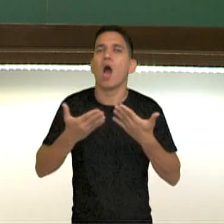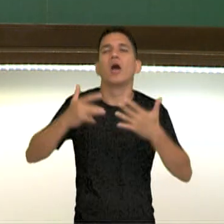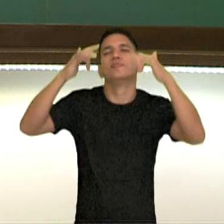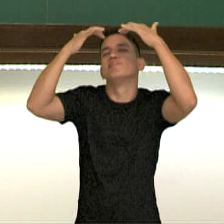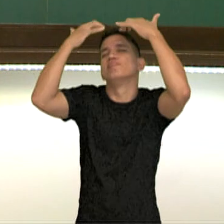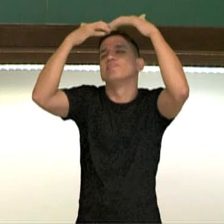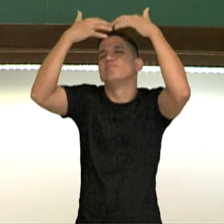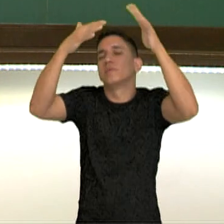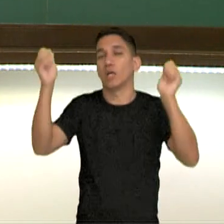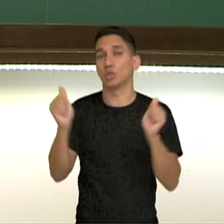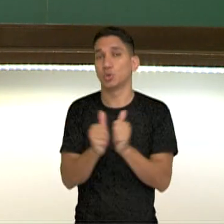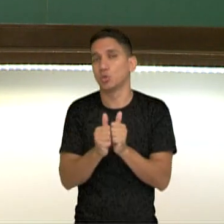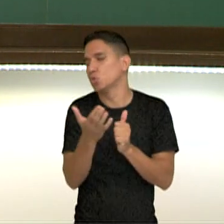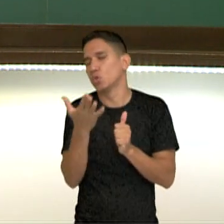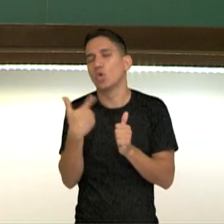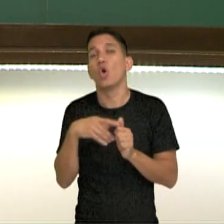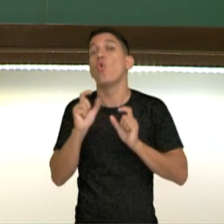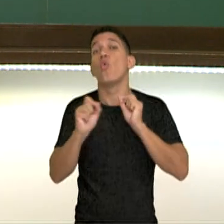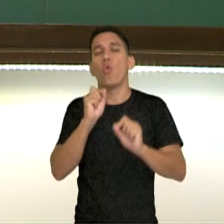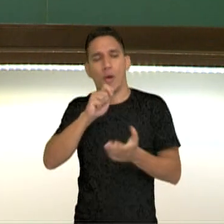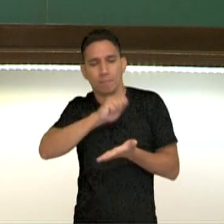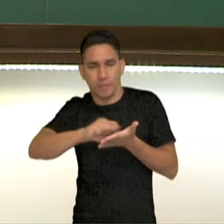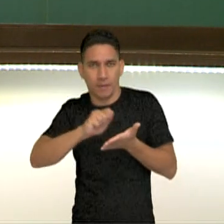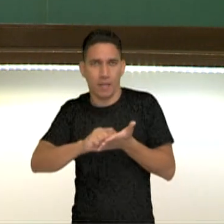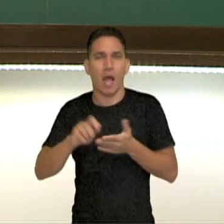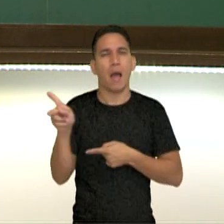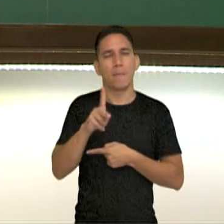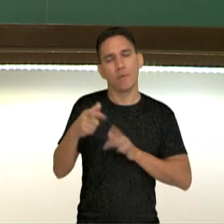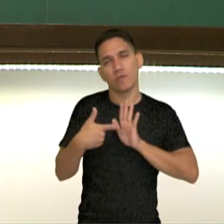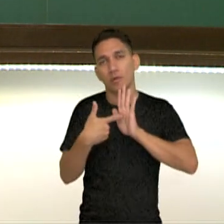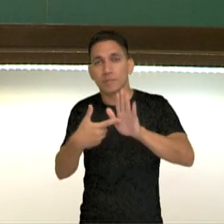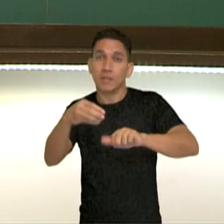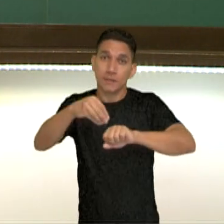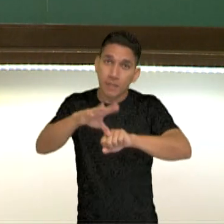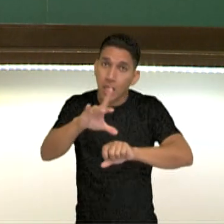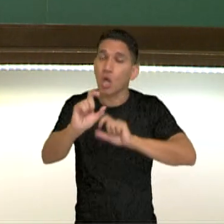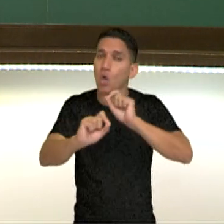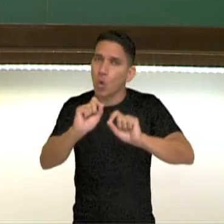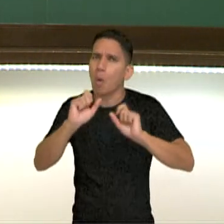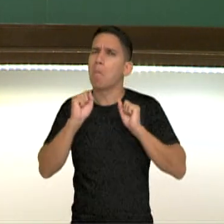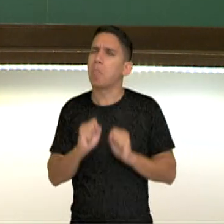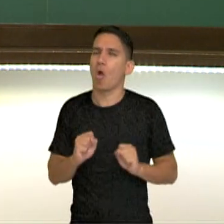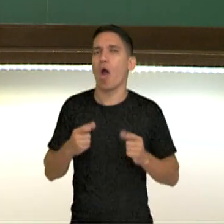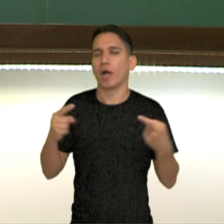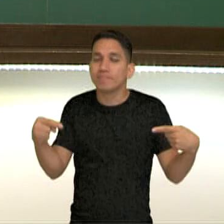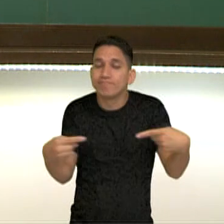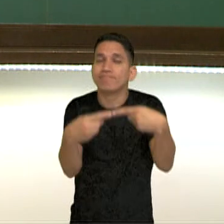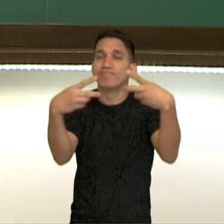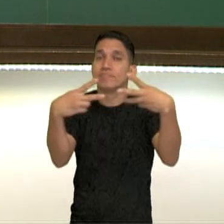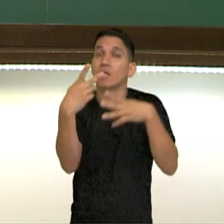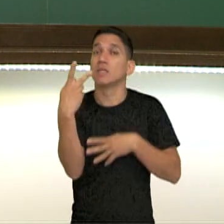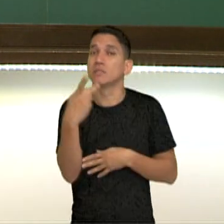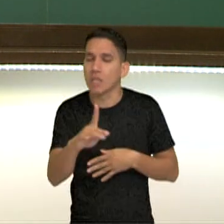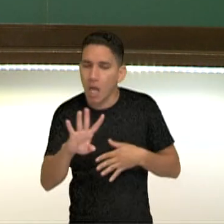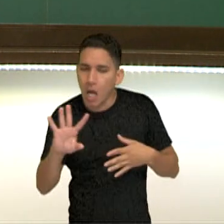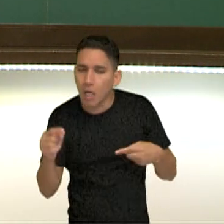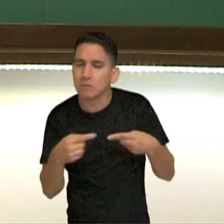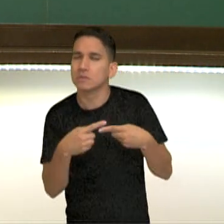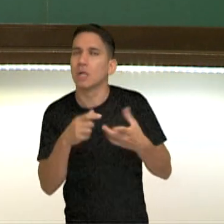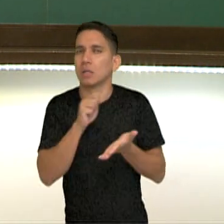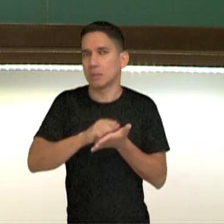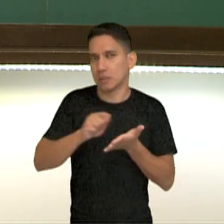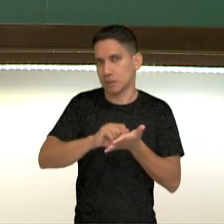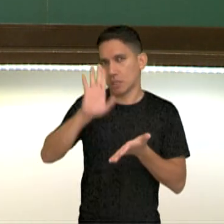pensar juntos sobre o que escrevemos e a professora coloca uma resposta para direcionar o que vocês colocaram aí